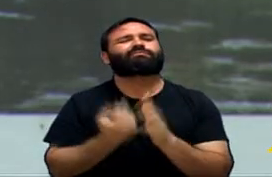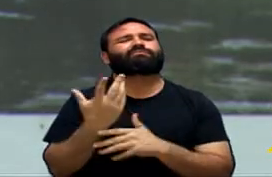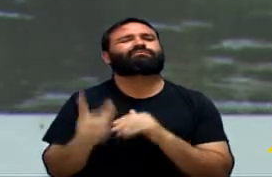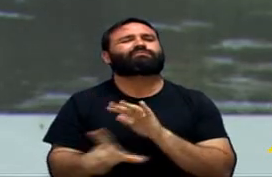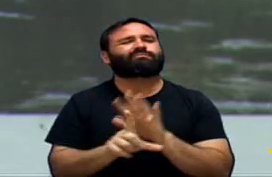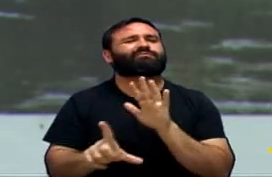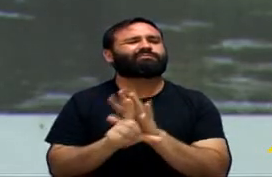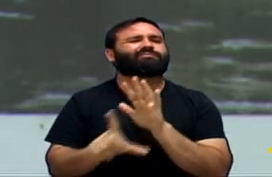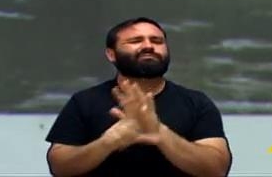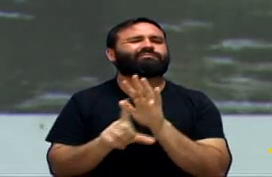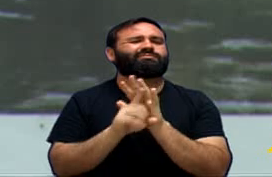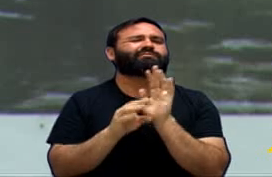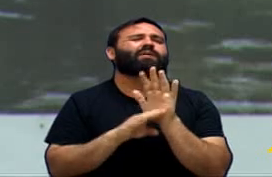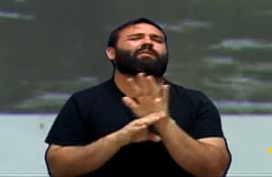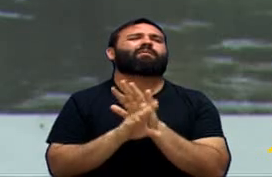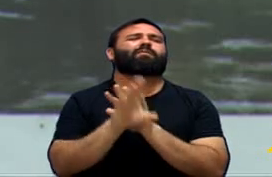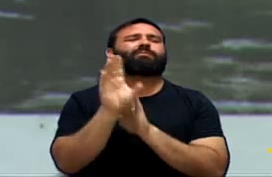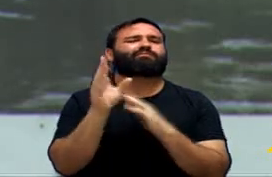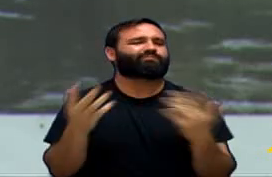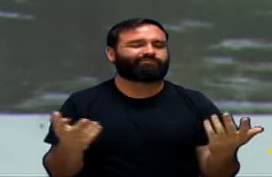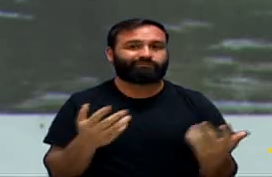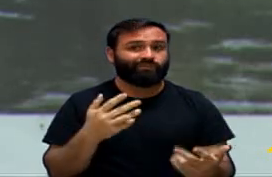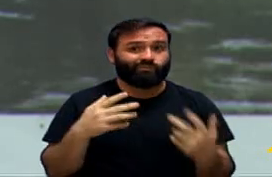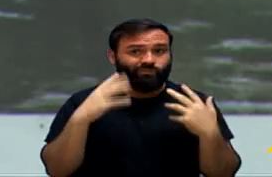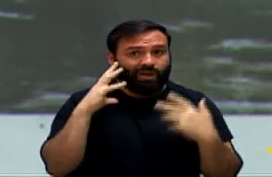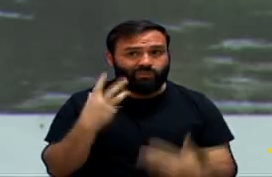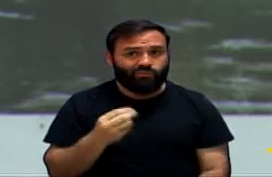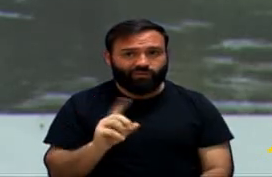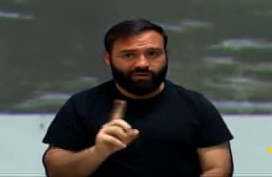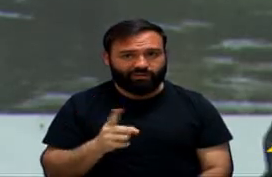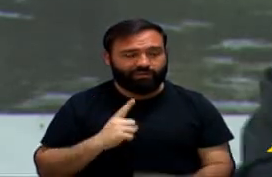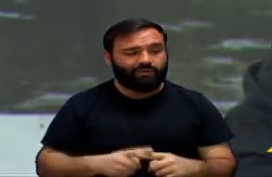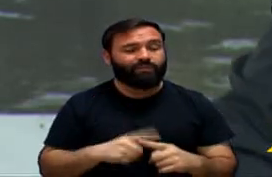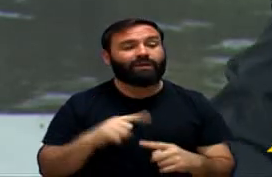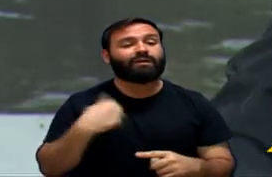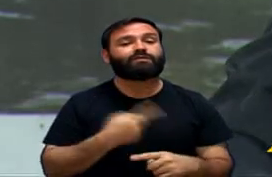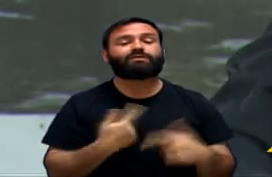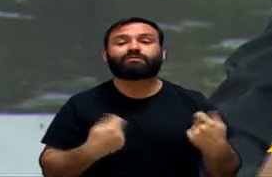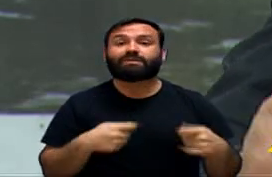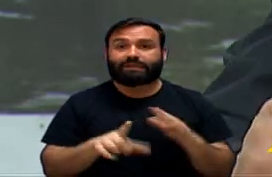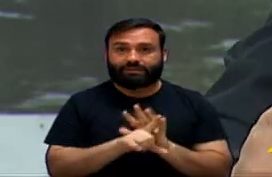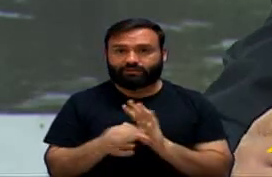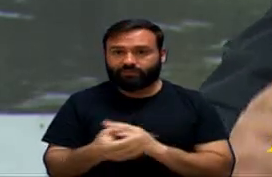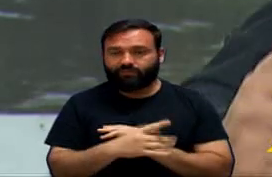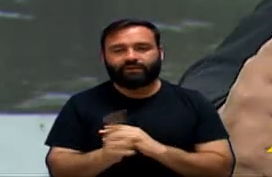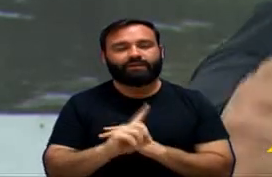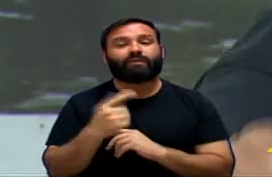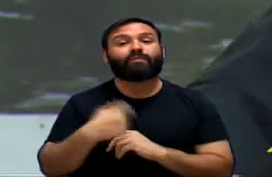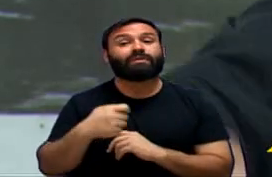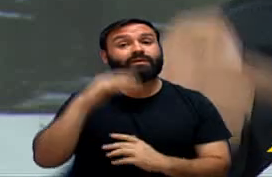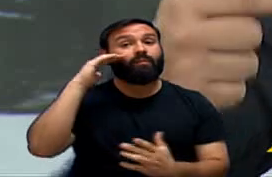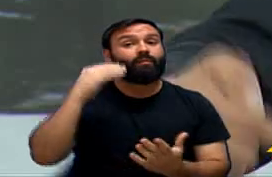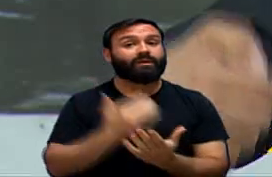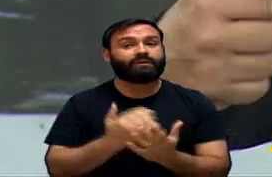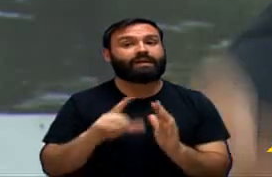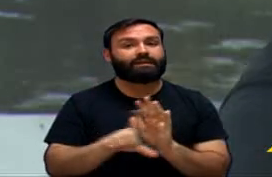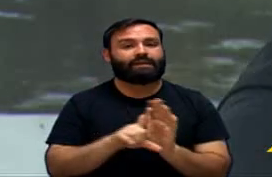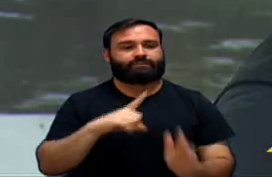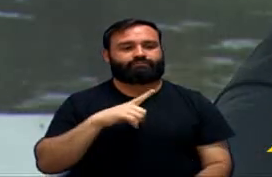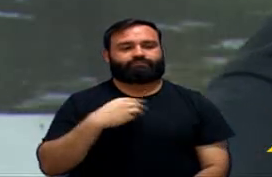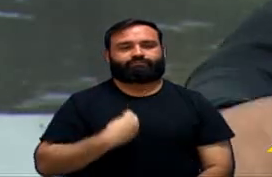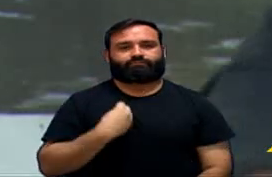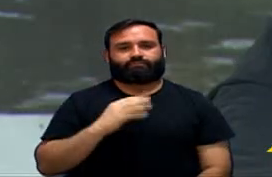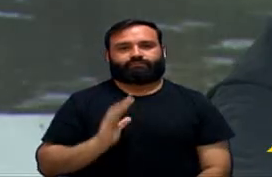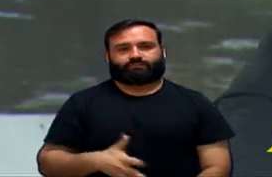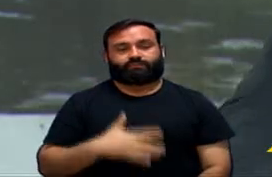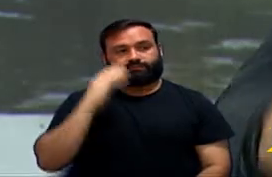leis né Eh não vai resolver porque o que nós precisamos não é de novas leis nós precisamos é do cumprimento das leis existentes